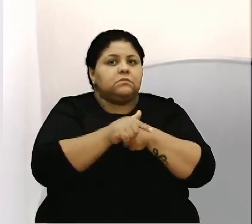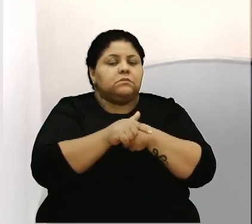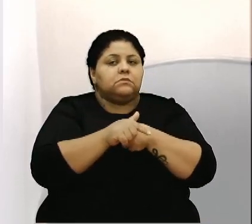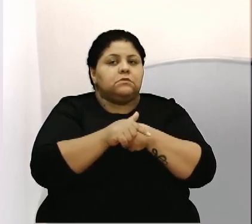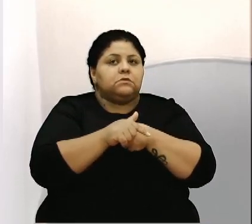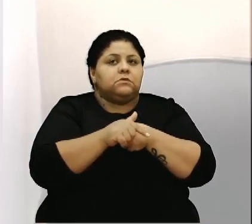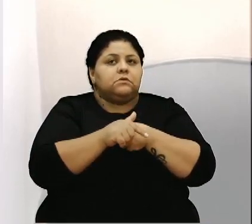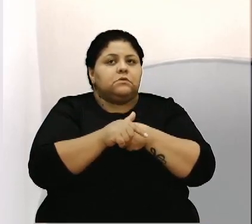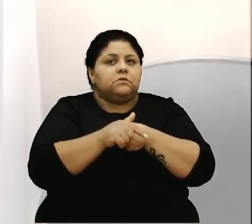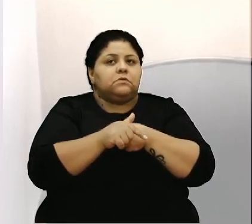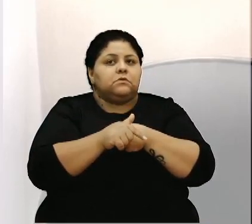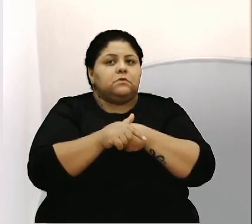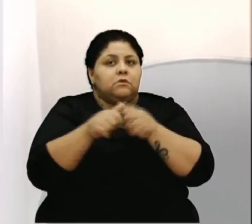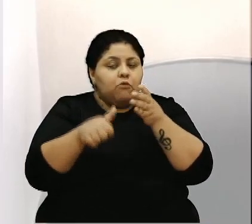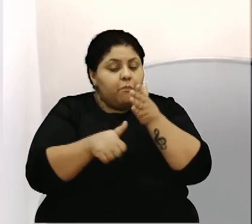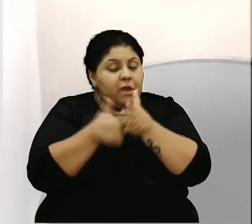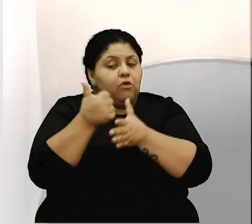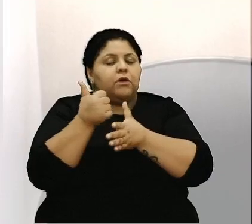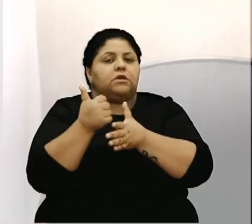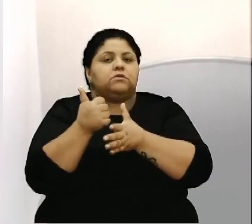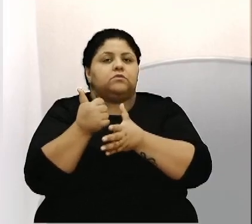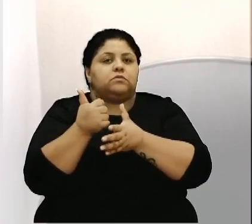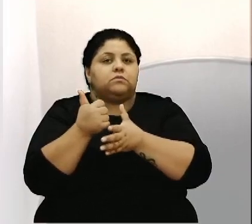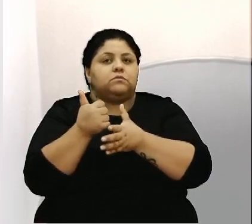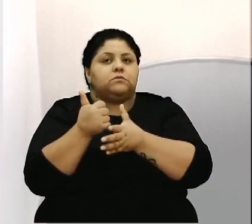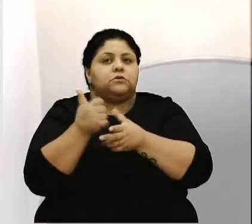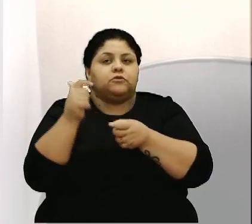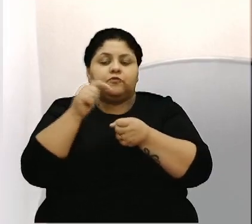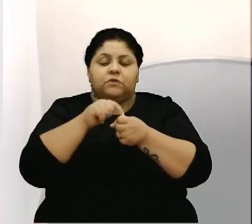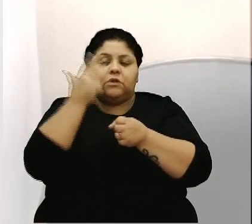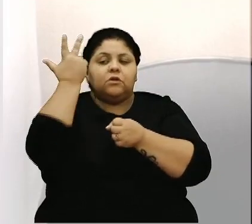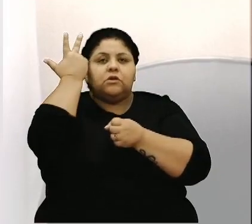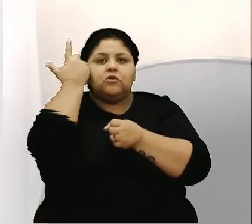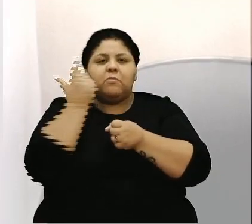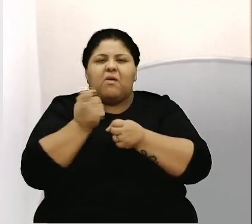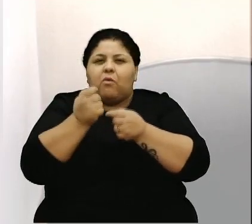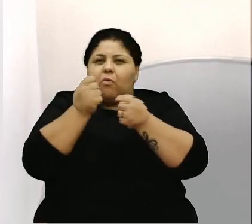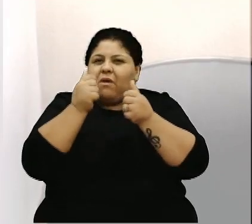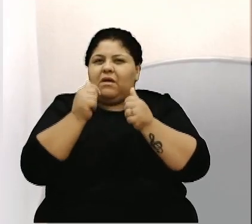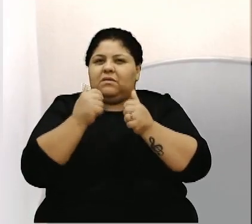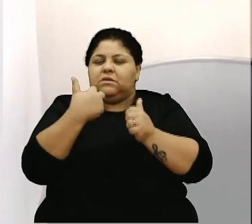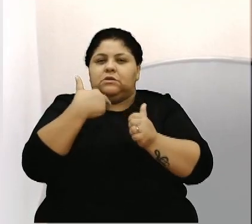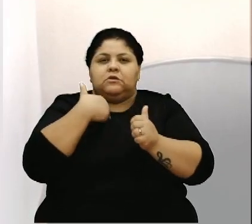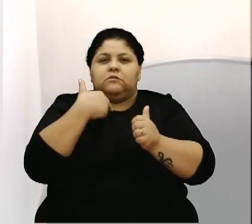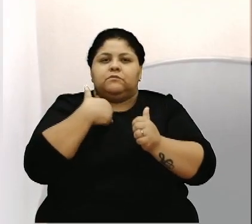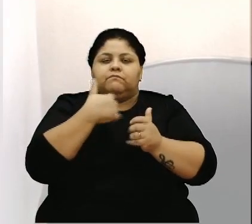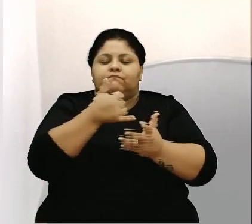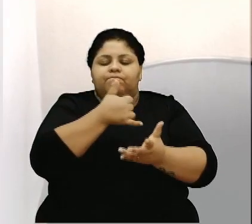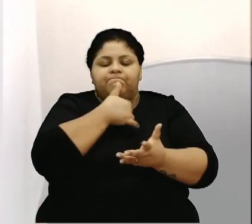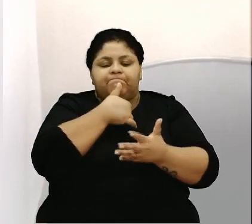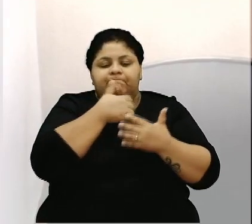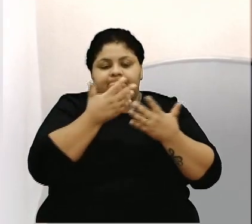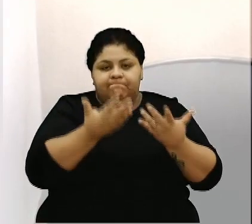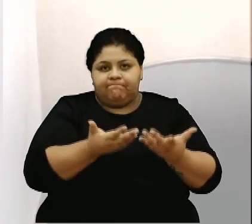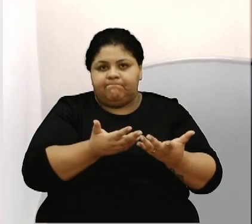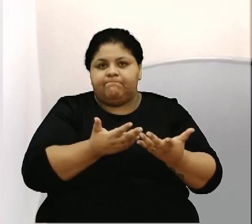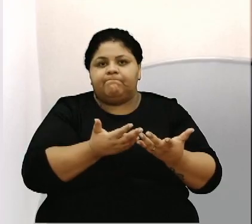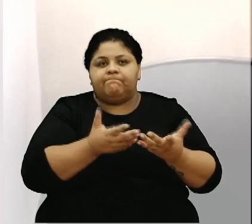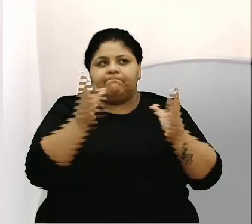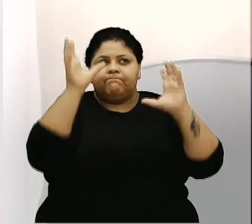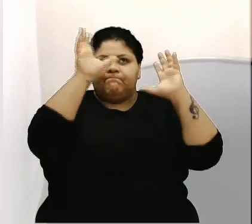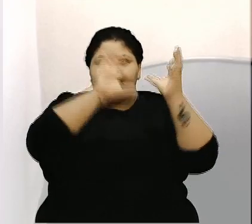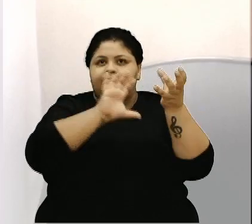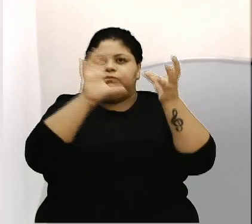novamente nos eixos, como se diz. Não podemos aqui ficar lamentando a questão